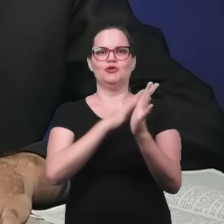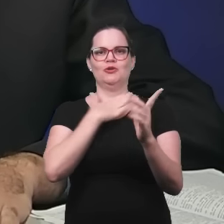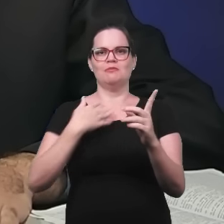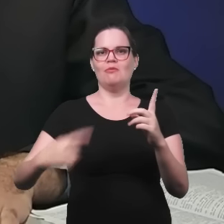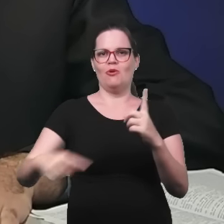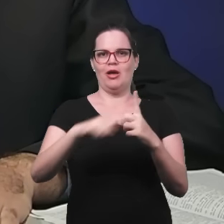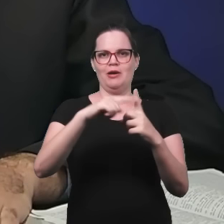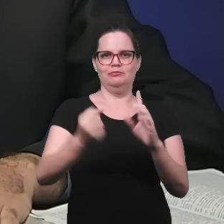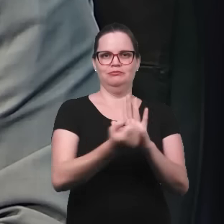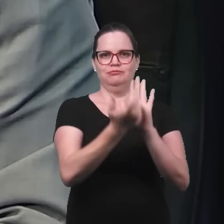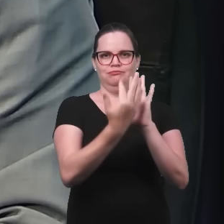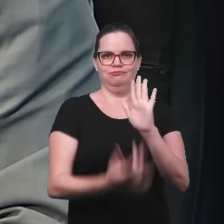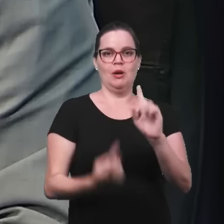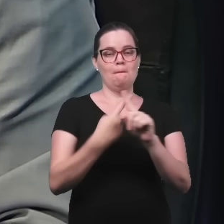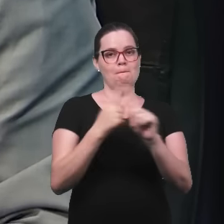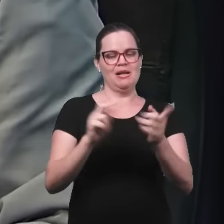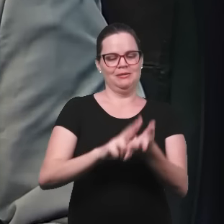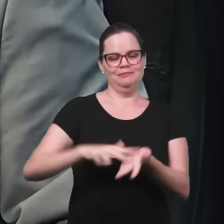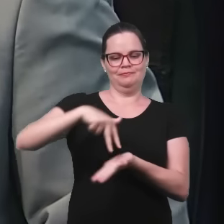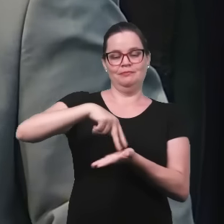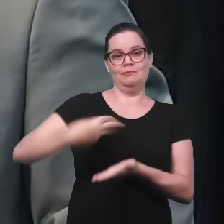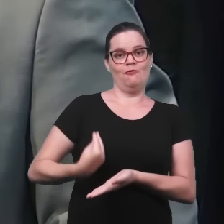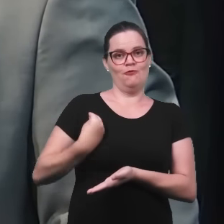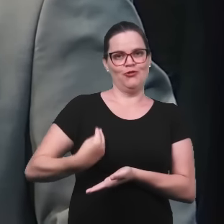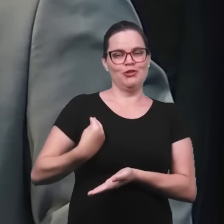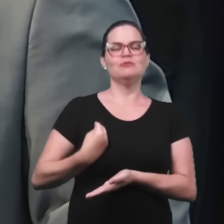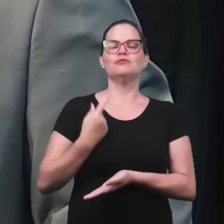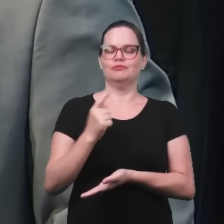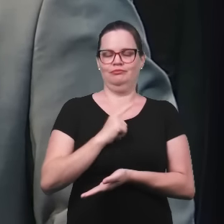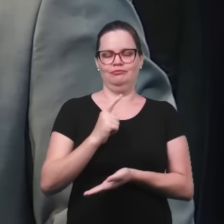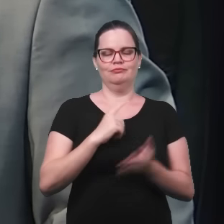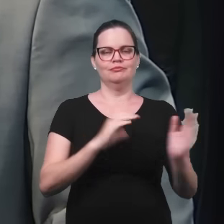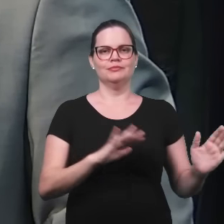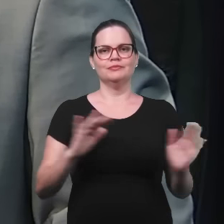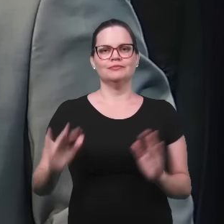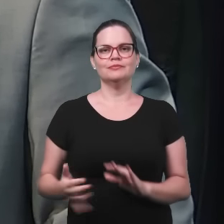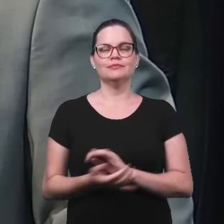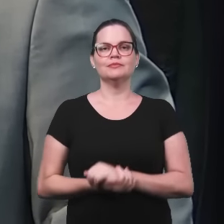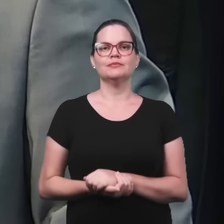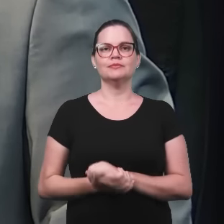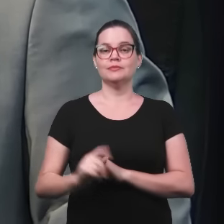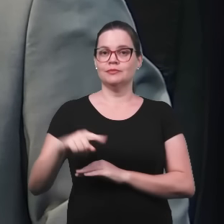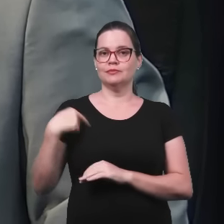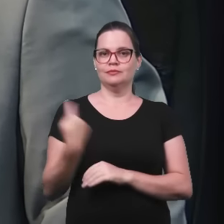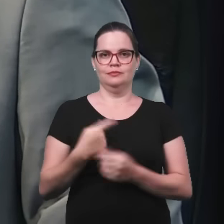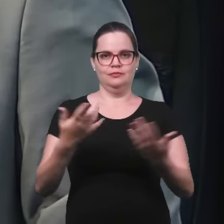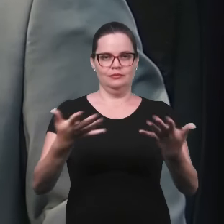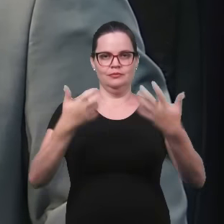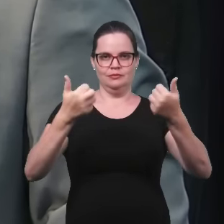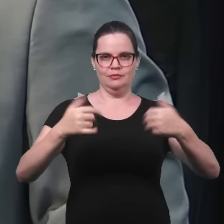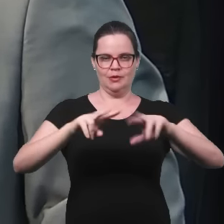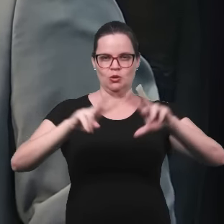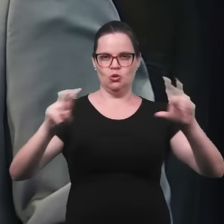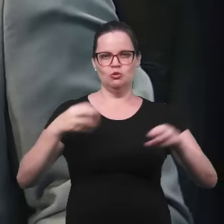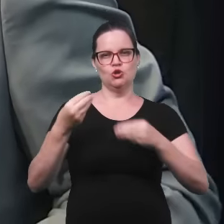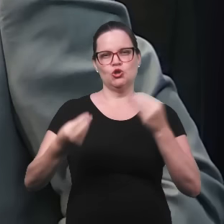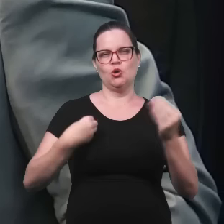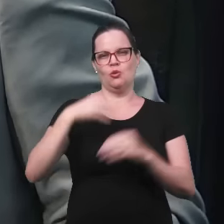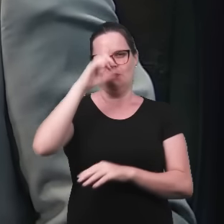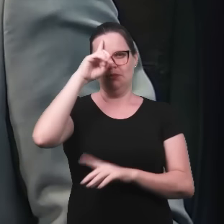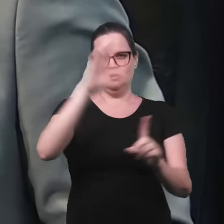Maravilha. Nós gostaríamos de falar sobre o chamado de Eliseu. O pastor